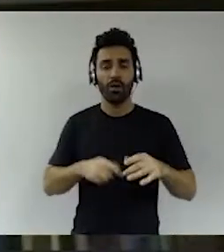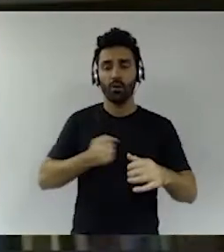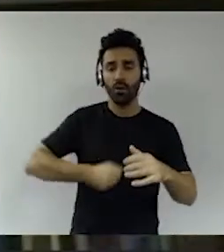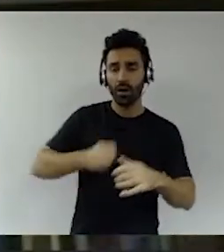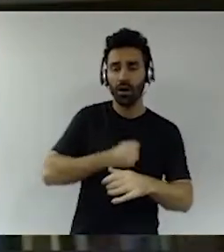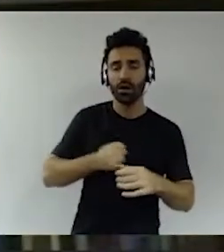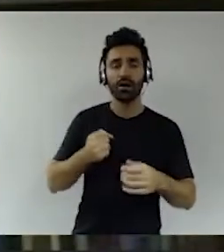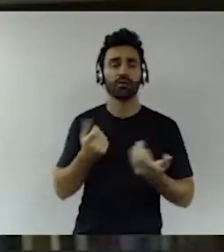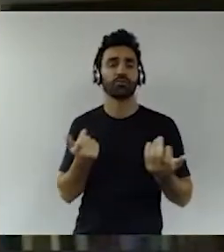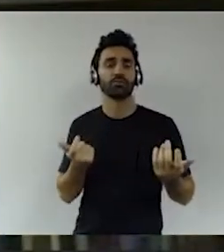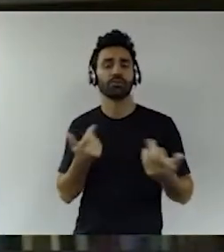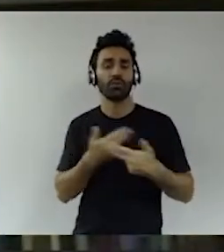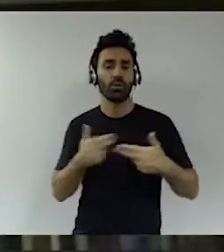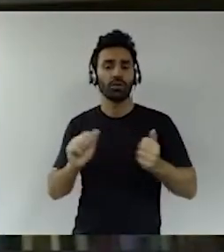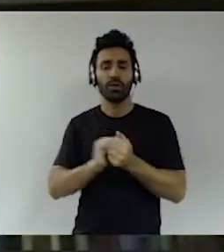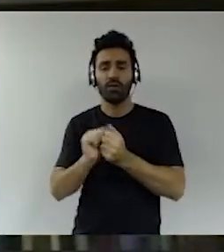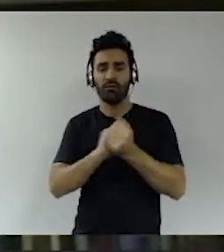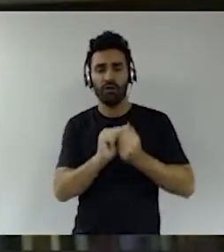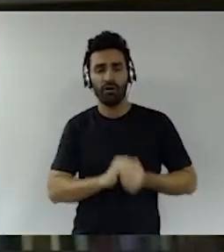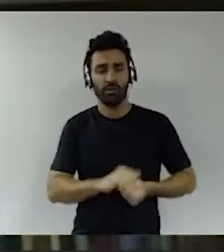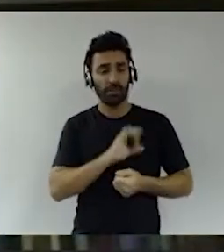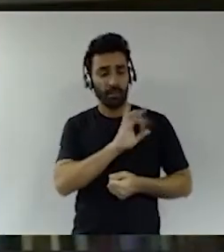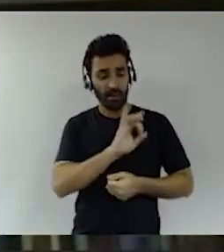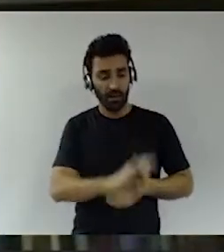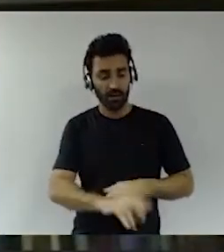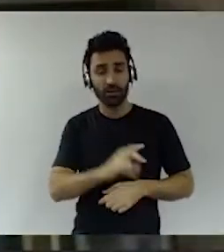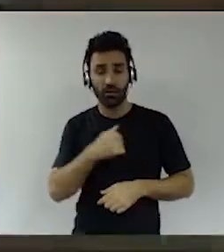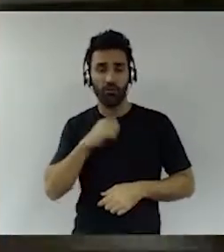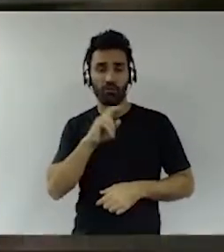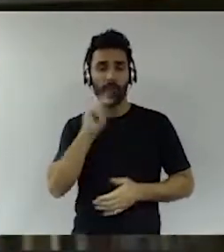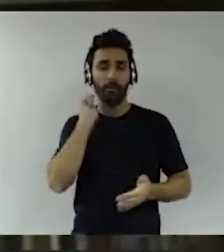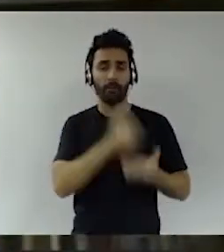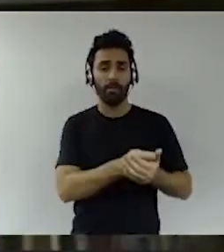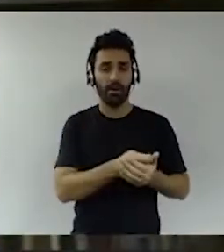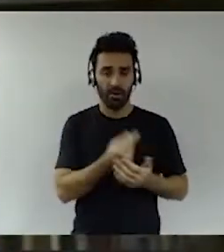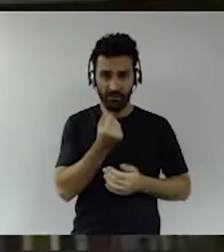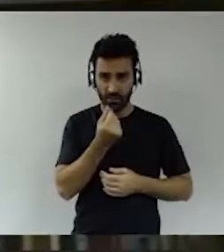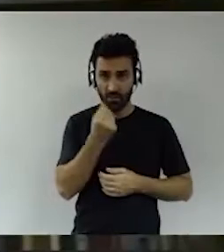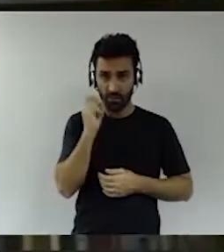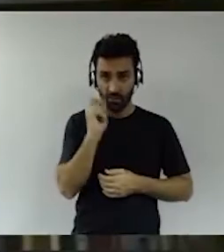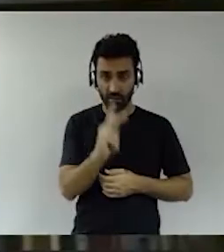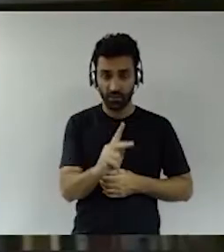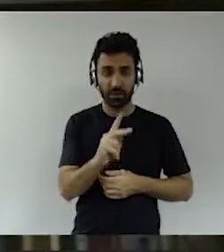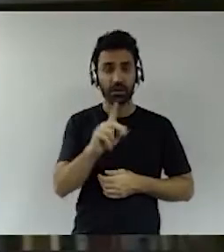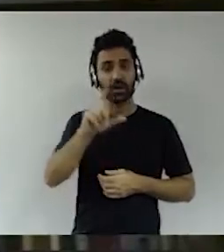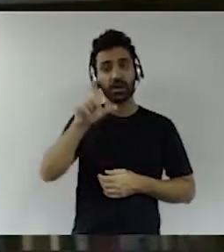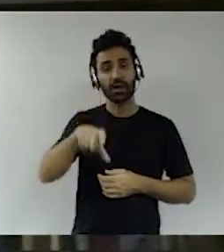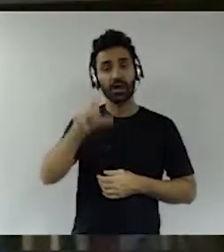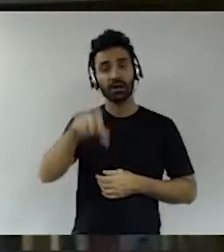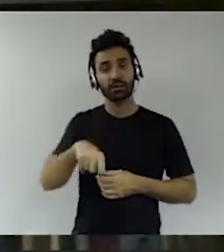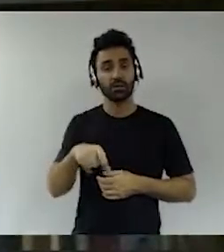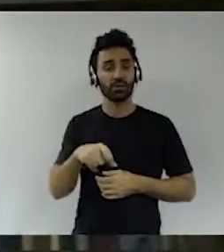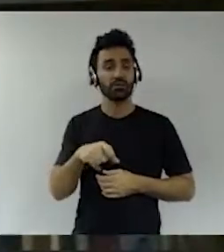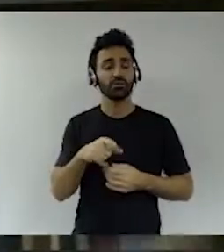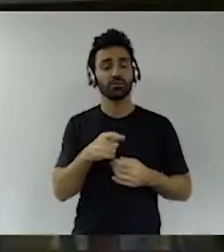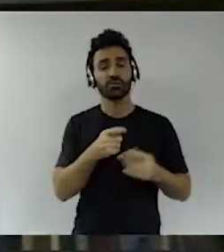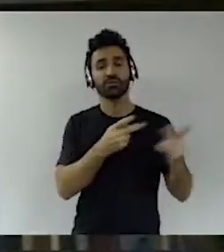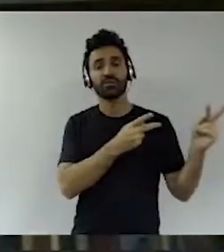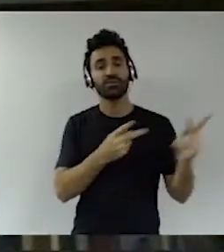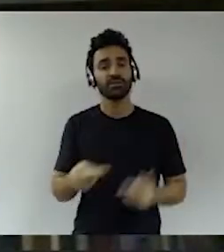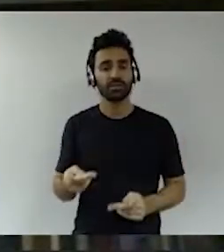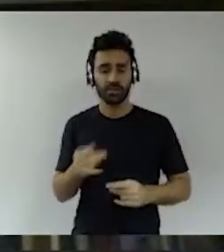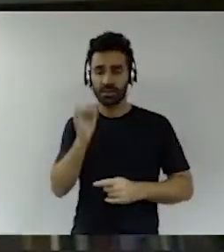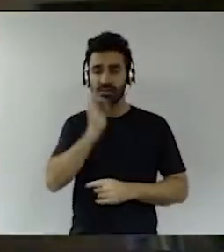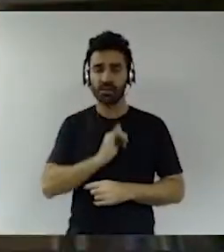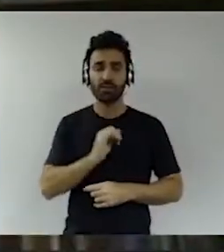do almoço. Para cada um que fizer essa tarefa, eu vou pagar uma certa quantidade de cartões de visita meus. Então, por exemplo,